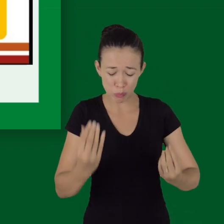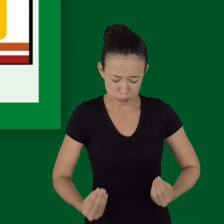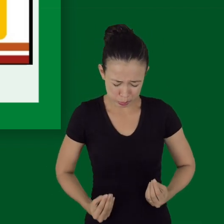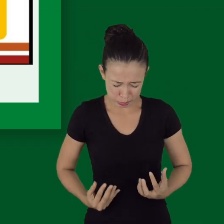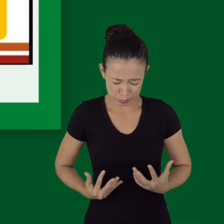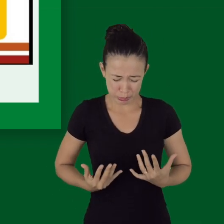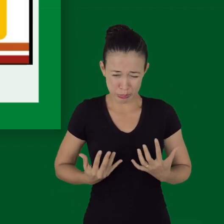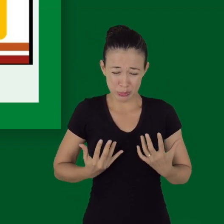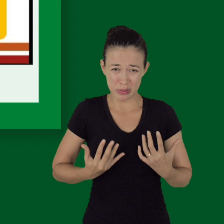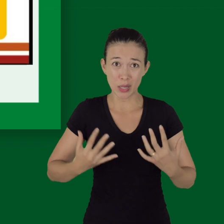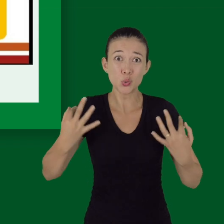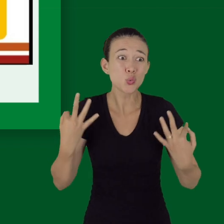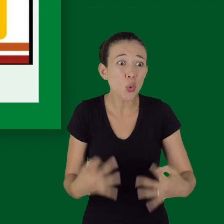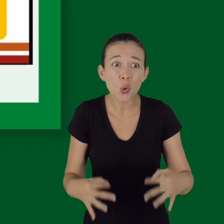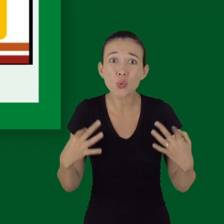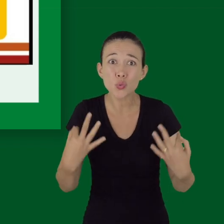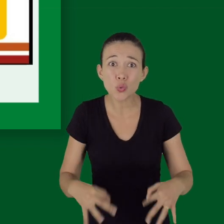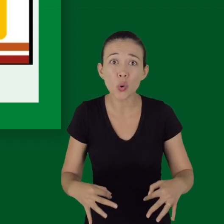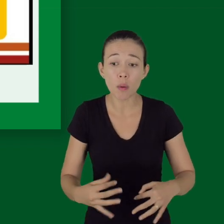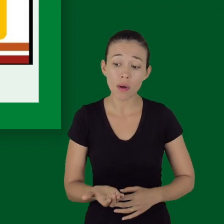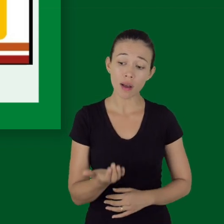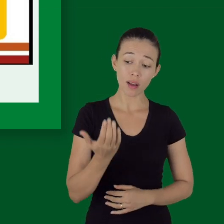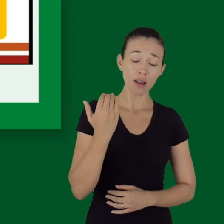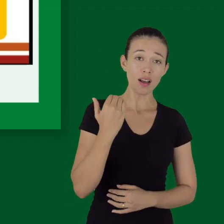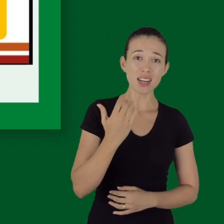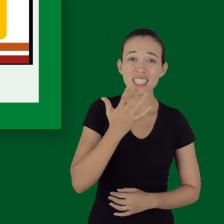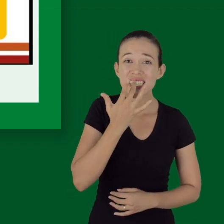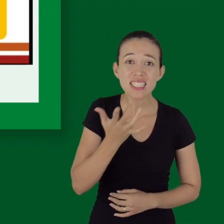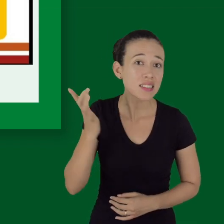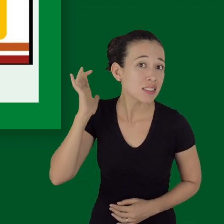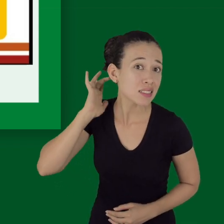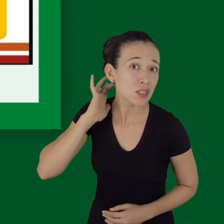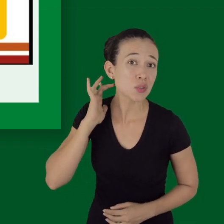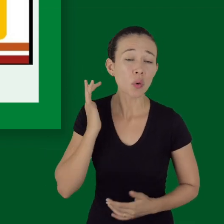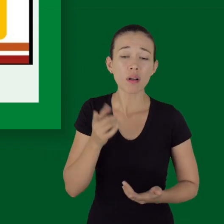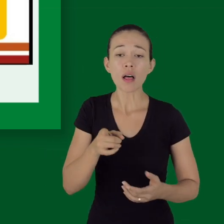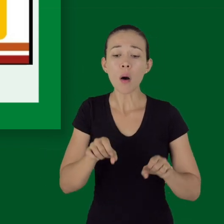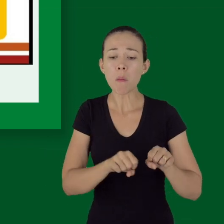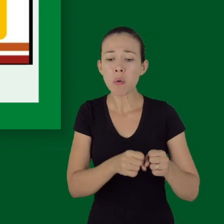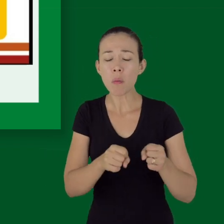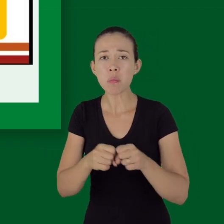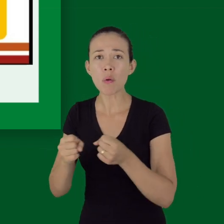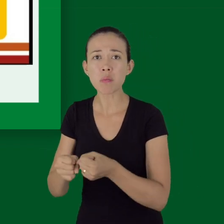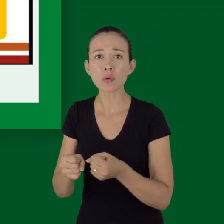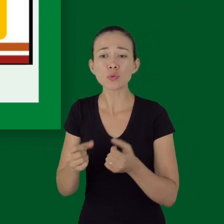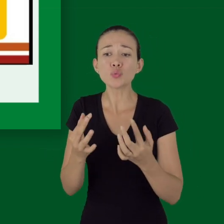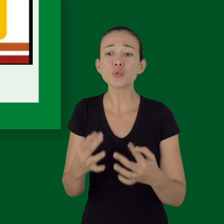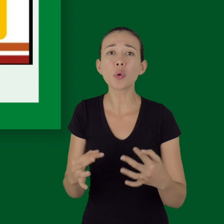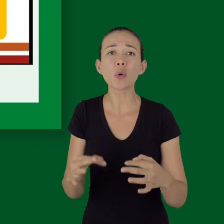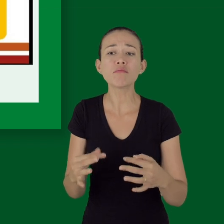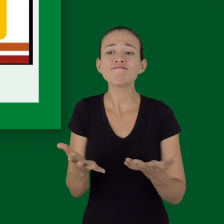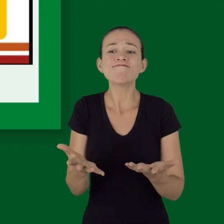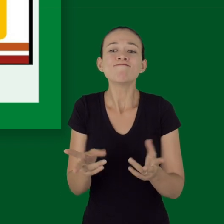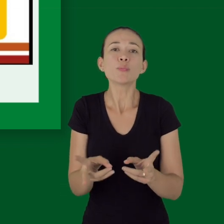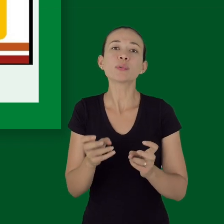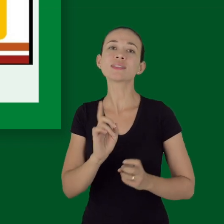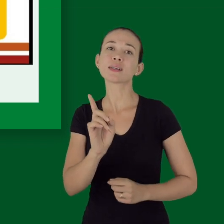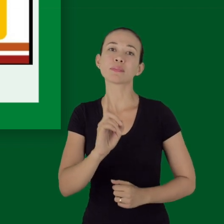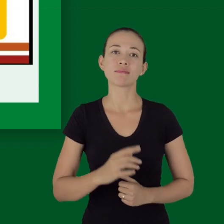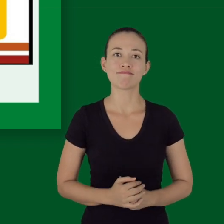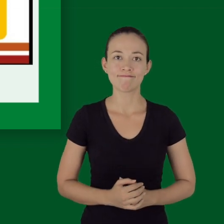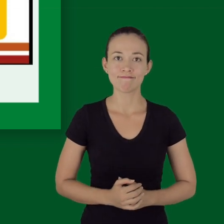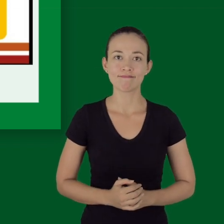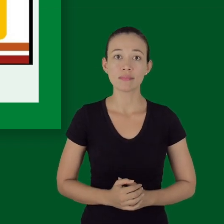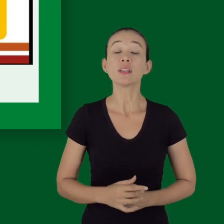que desviam a atenção, que precisam chamar a atenção, precisam ser relatadas e descritas, né, na cinemática do trauma, no evento,